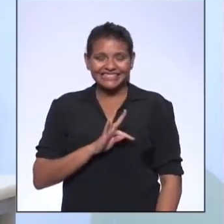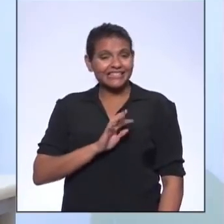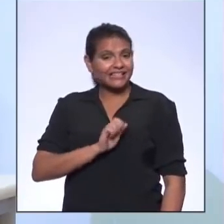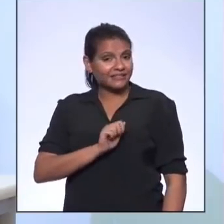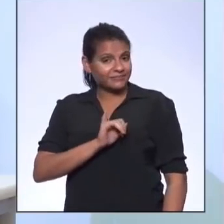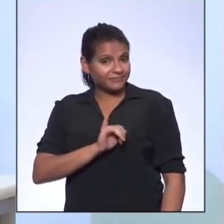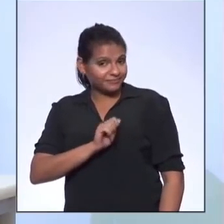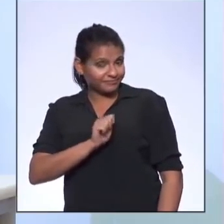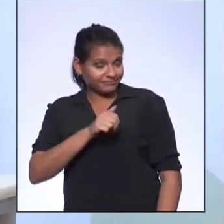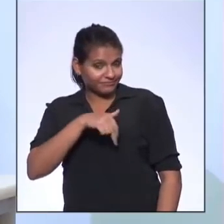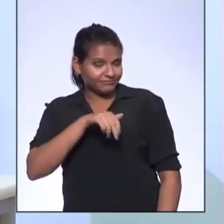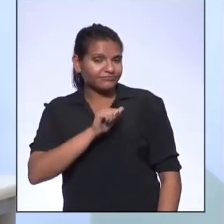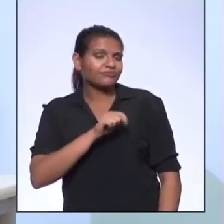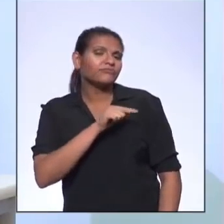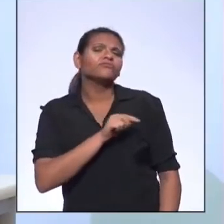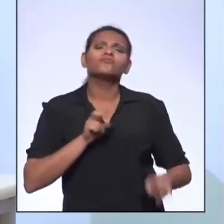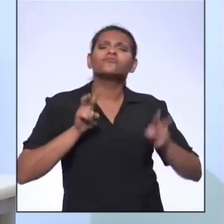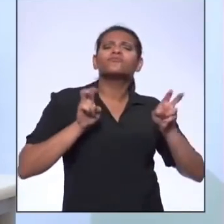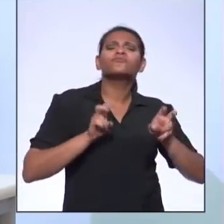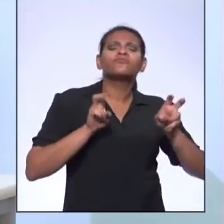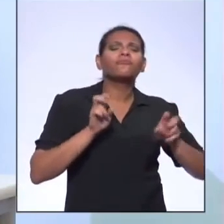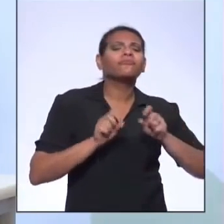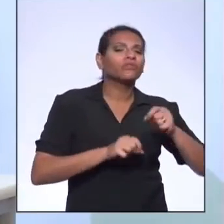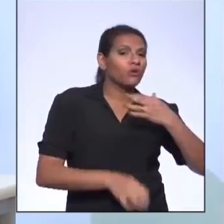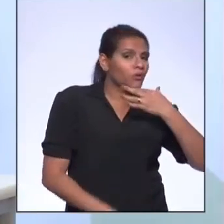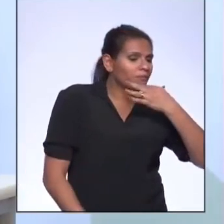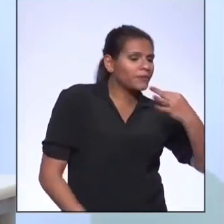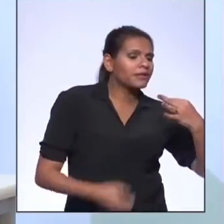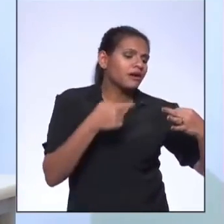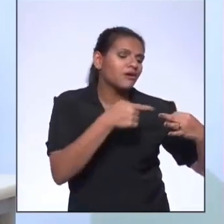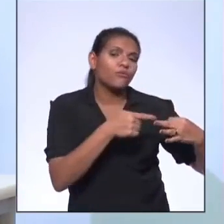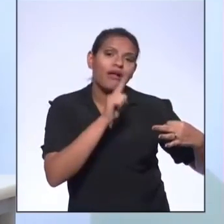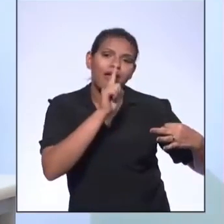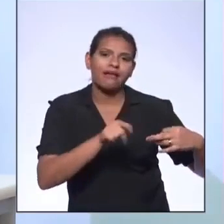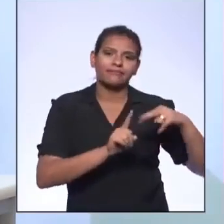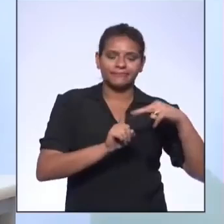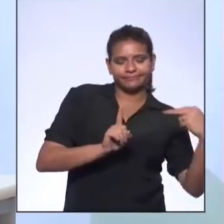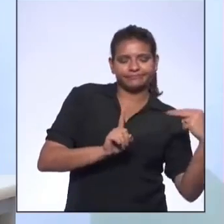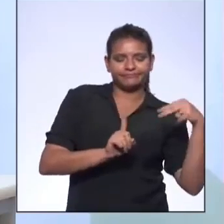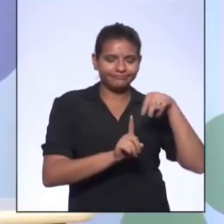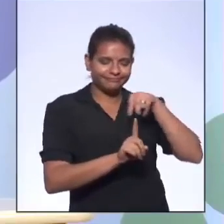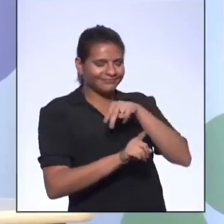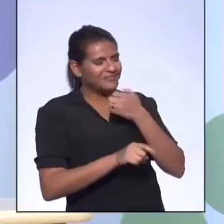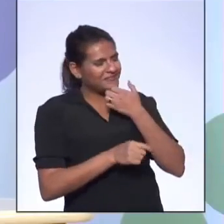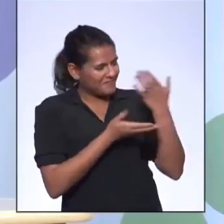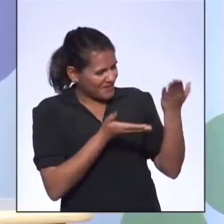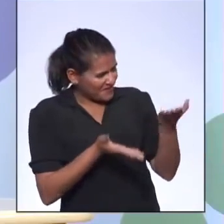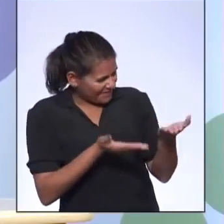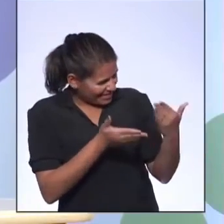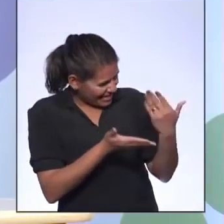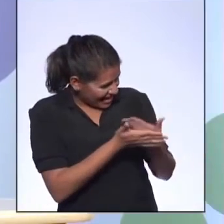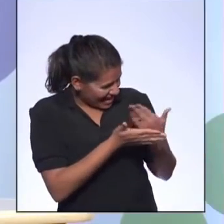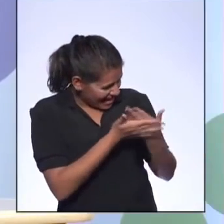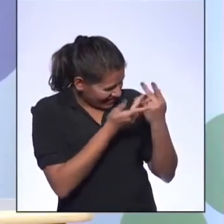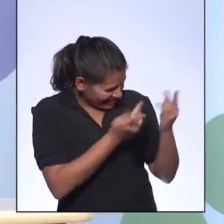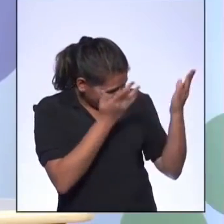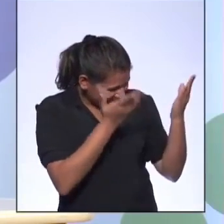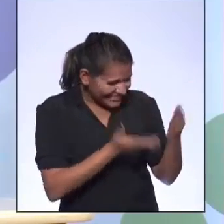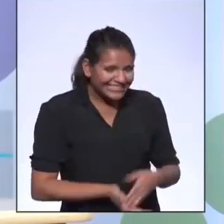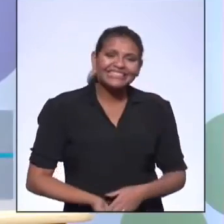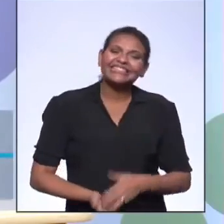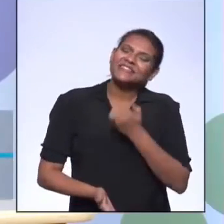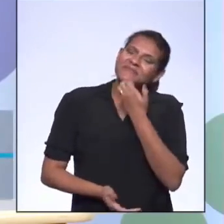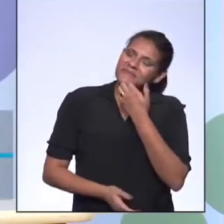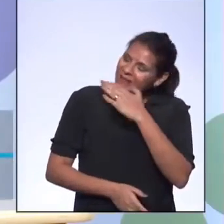é opinião, um ponto de vista. Professora Tayana, muito bem-vinda, a aula é sua. Boa tarde, professor Mauro. Boa